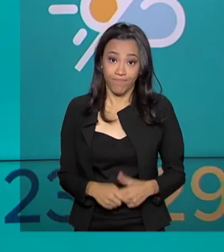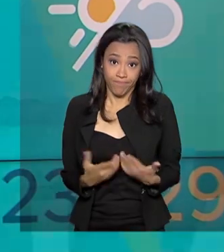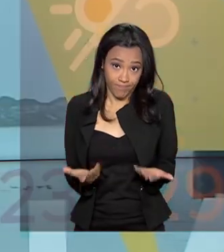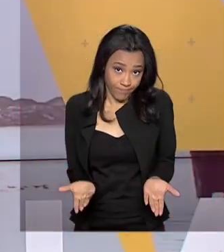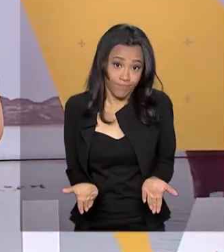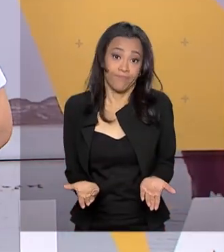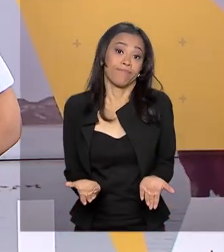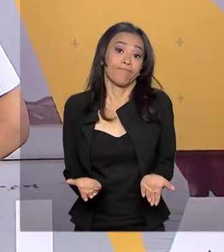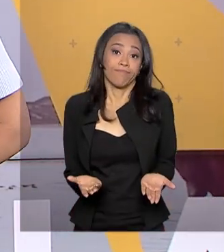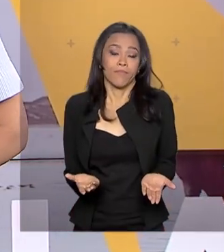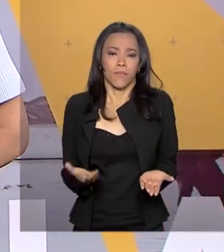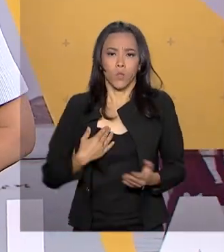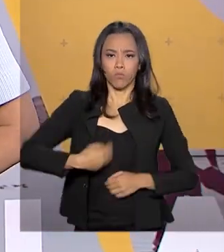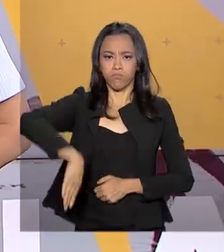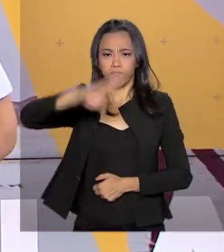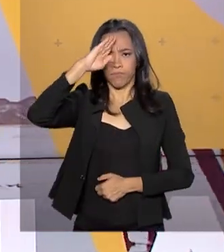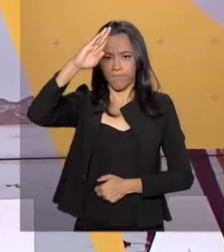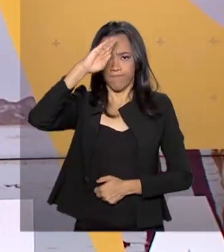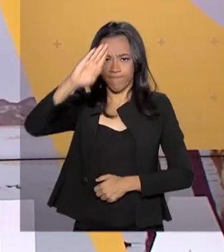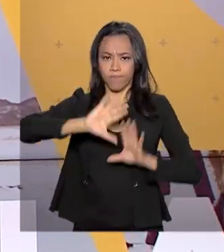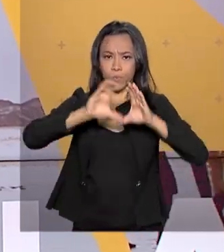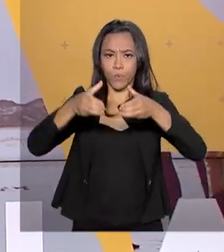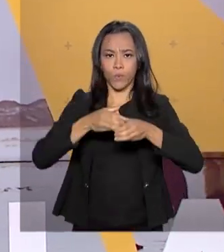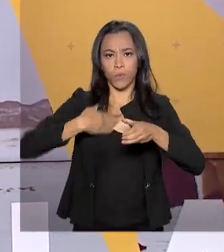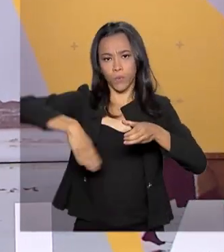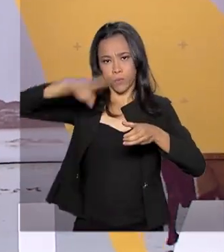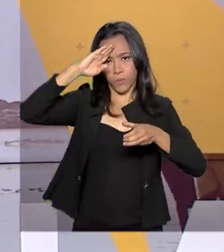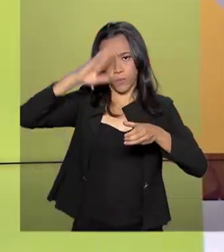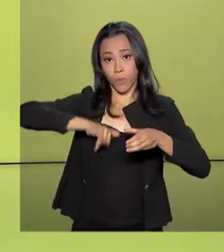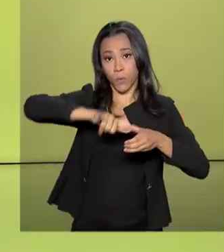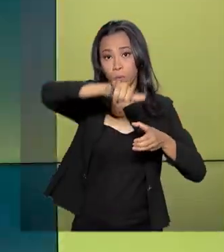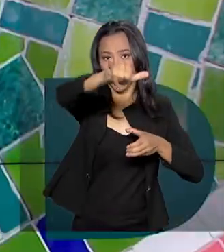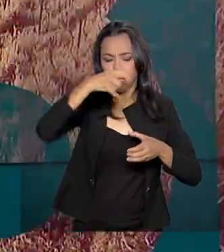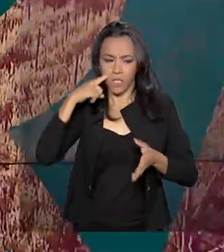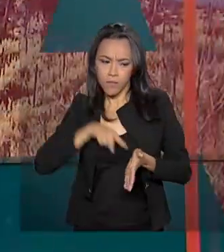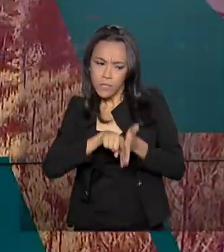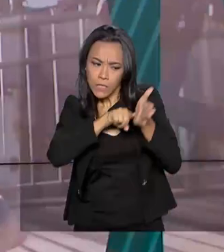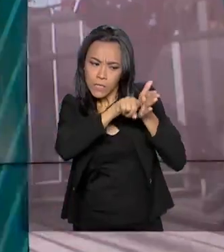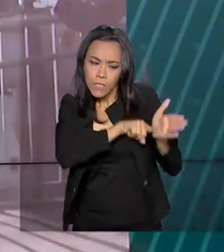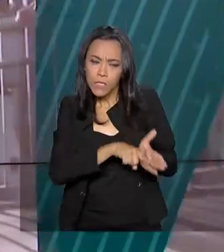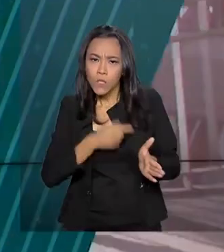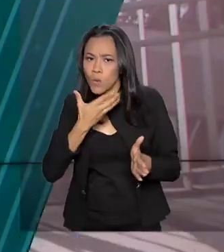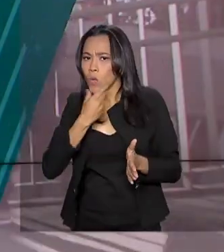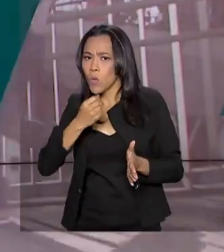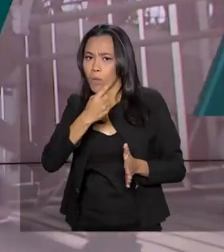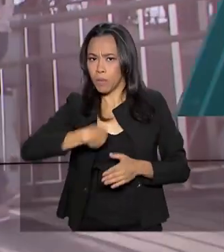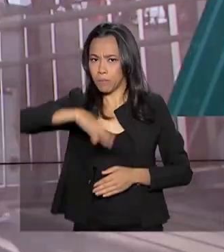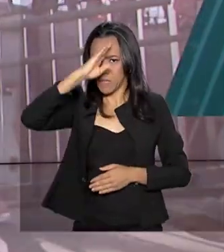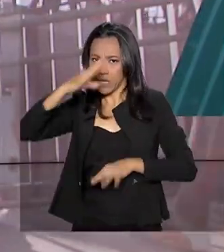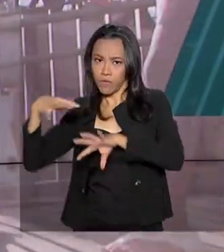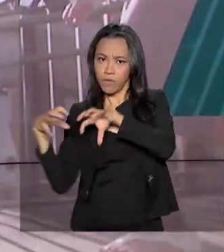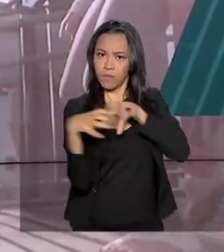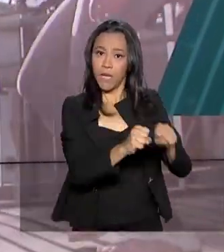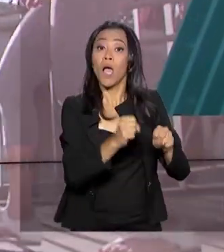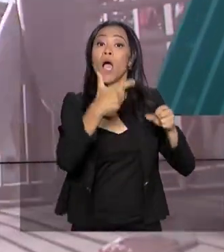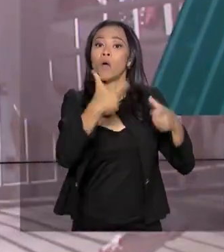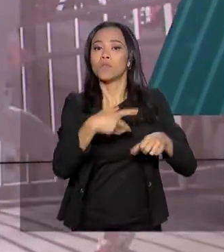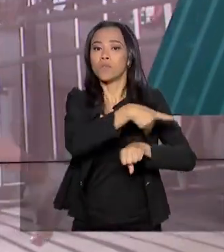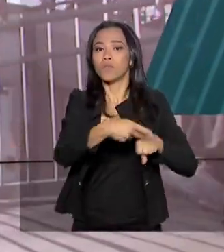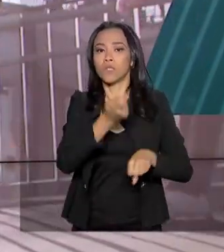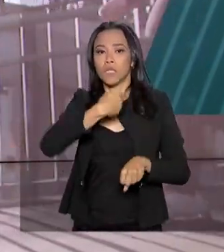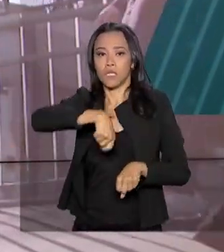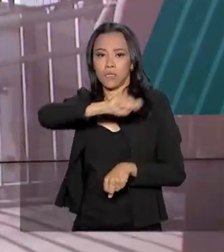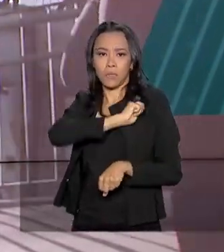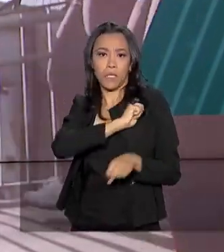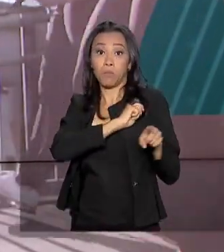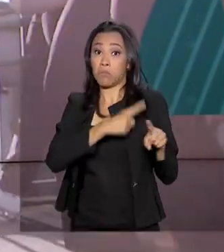O comando da aeronáutica investiga o militar detido na última terça-feira no aeroporto de Sevilha, na Espanha, por